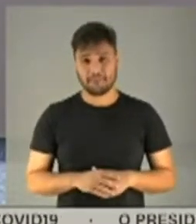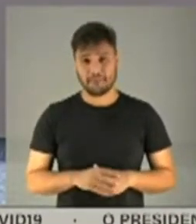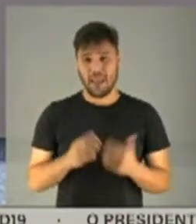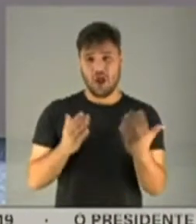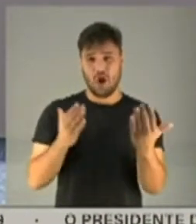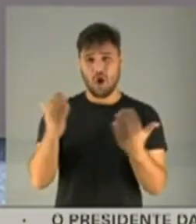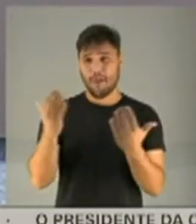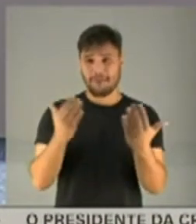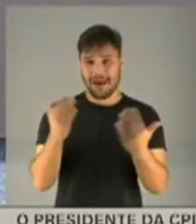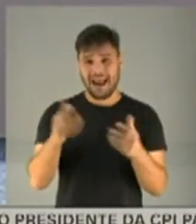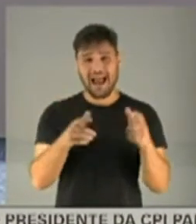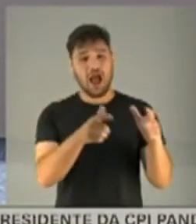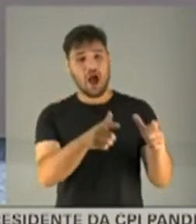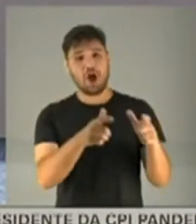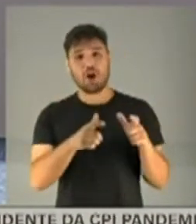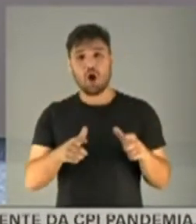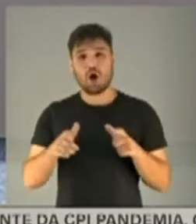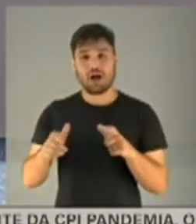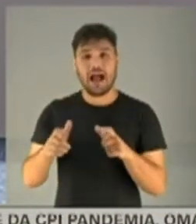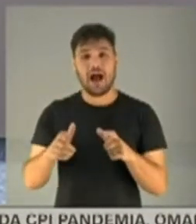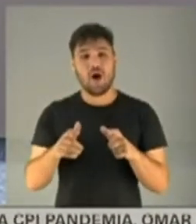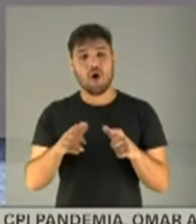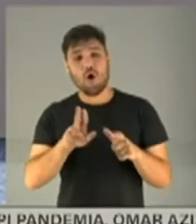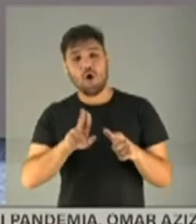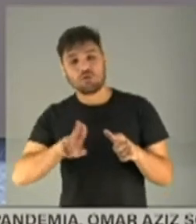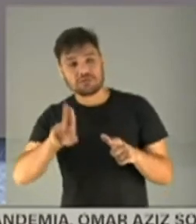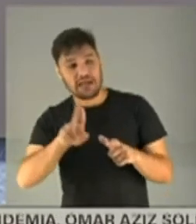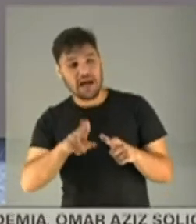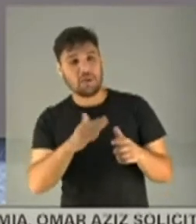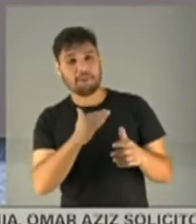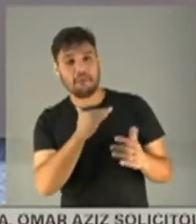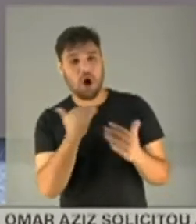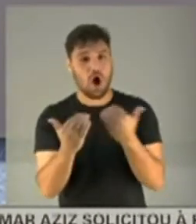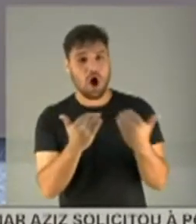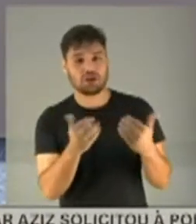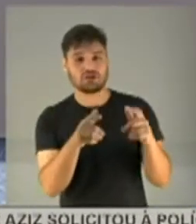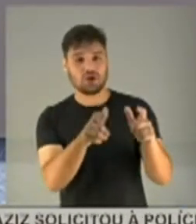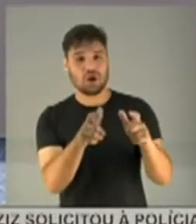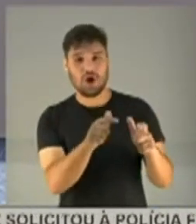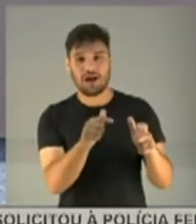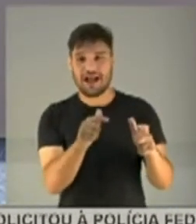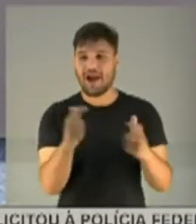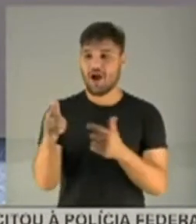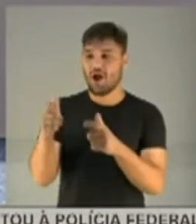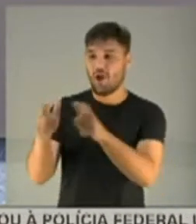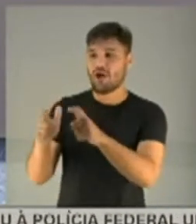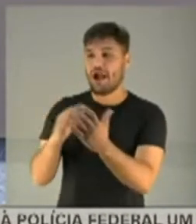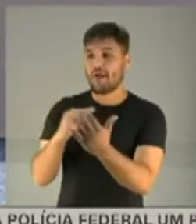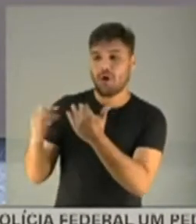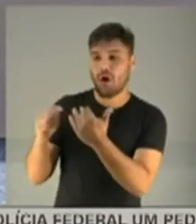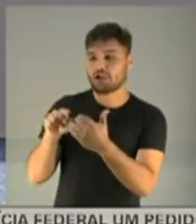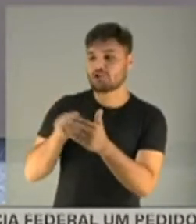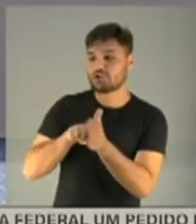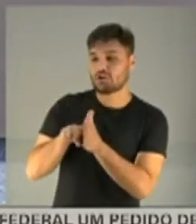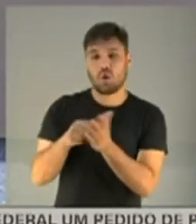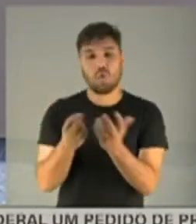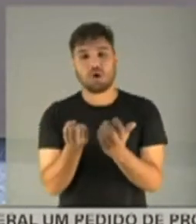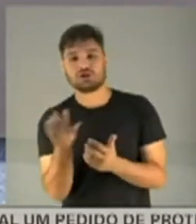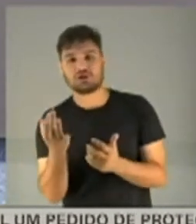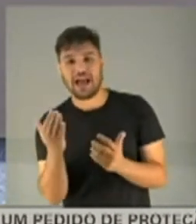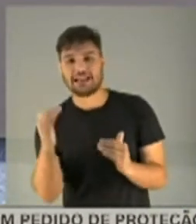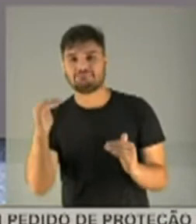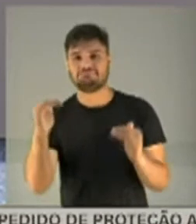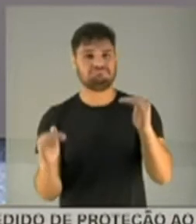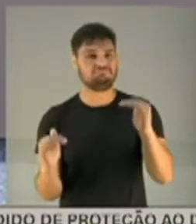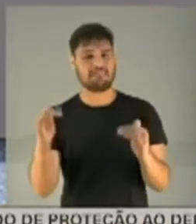comparar locais usando taxas de letalidade. Taxa de letalidade leva em consideração o número de casos. E o